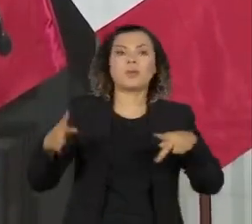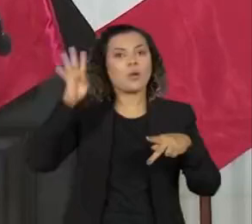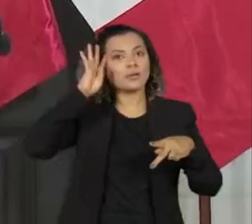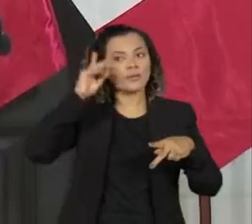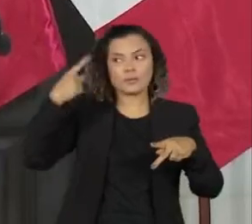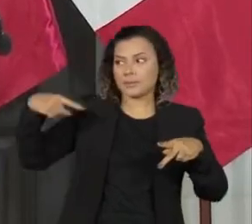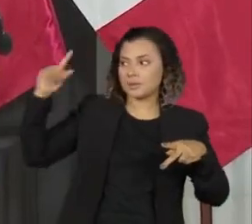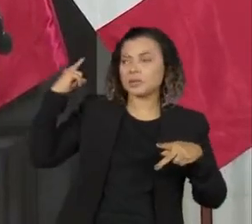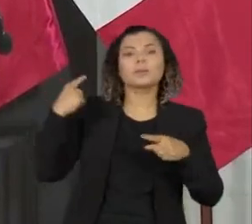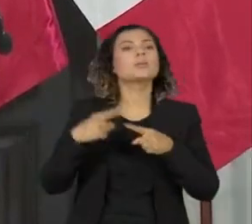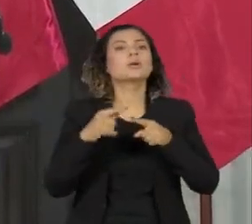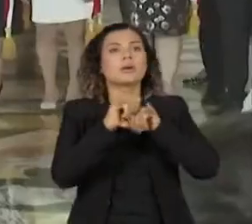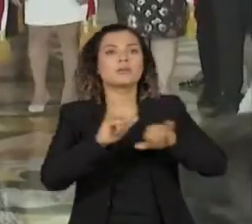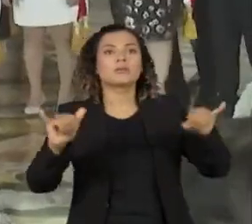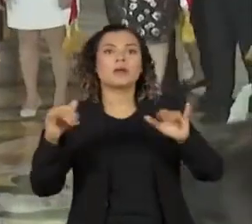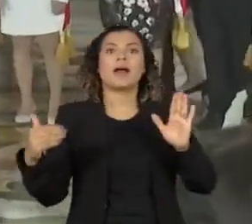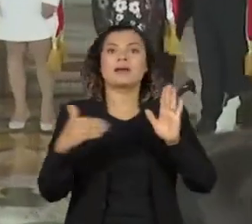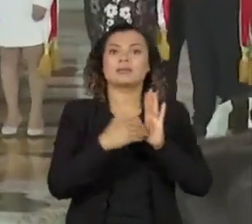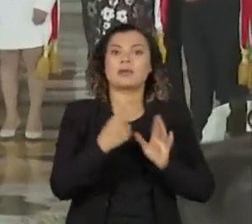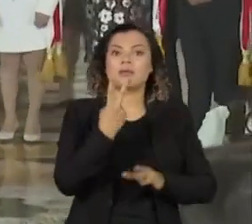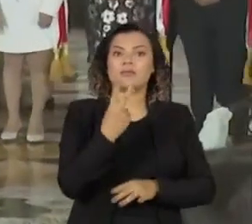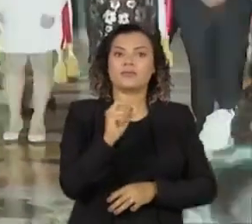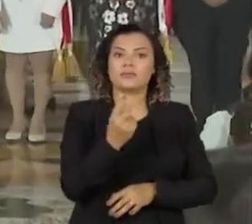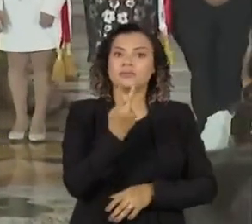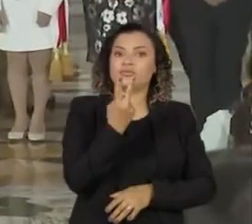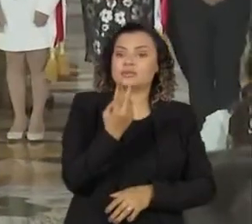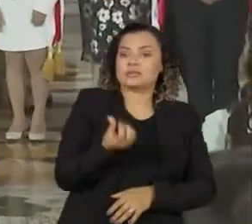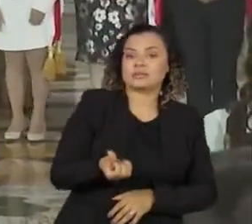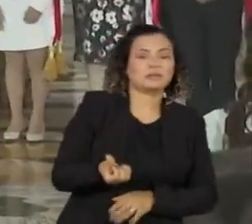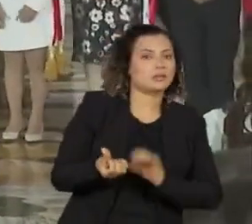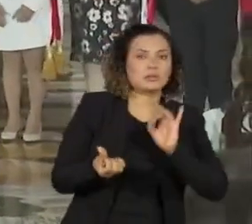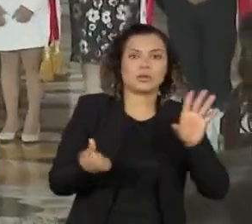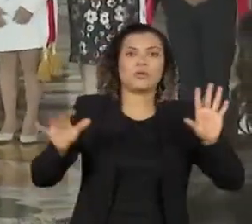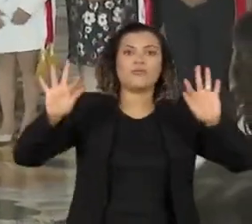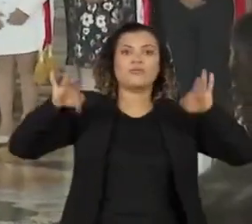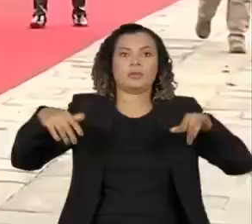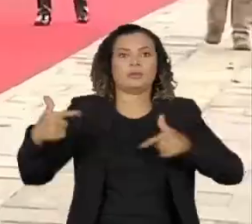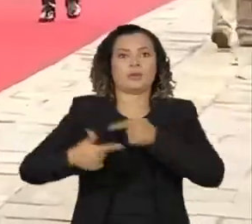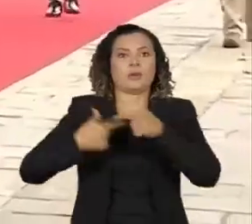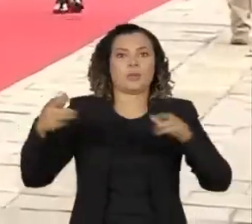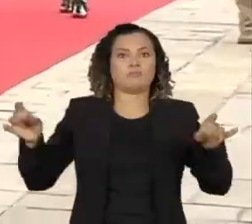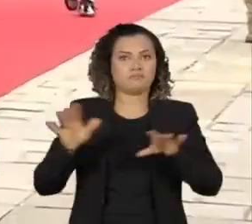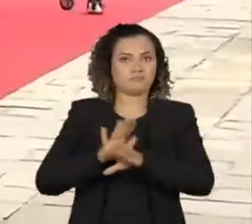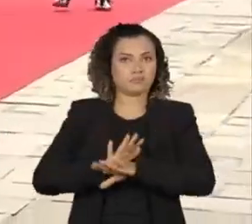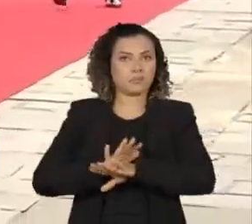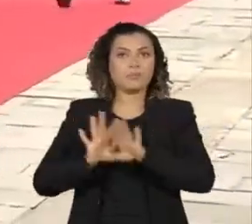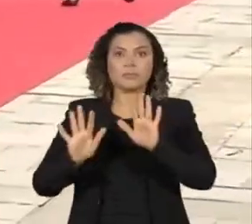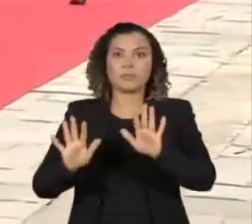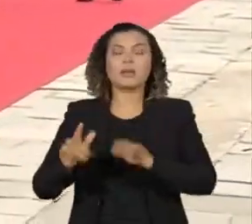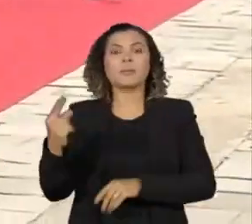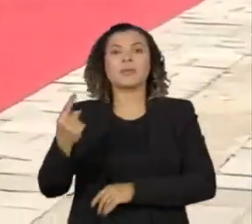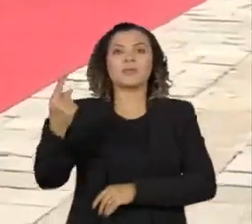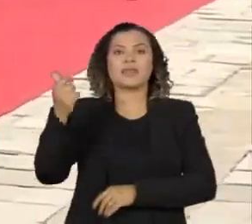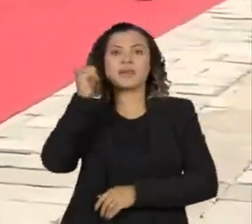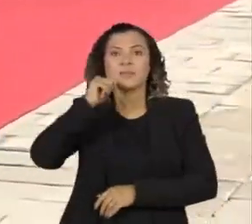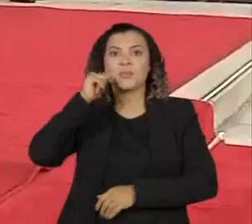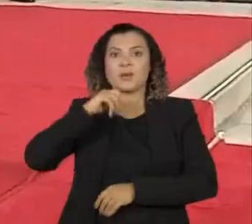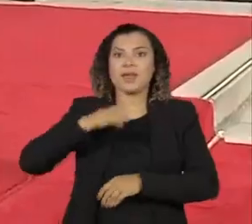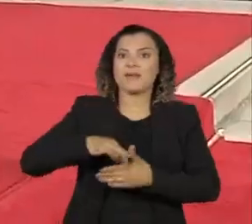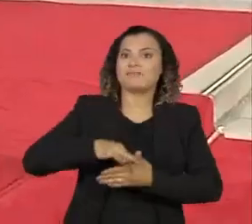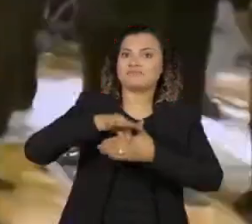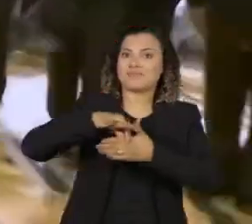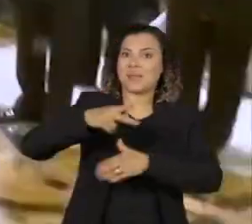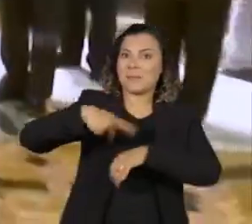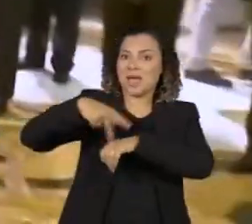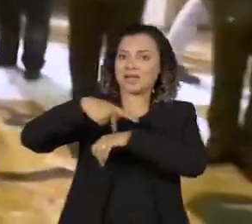dizendo que ficaria até 2026 fim do mandato do antecessor a primeira mulher a liderar o país